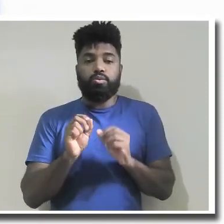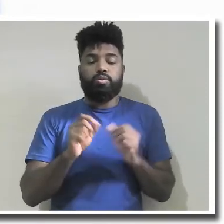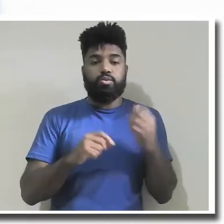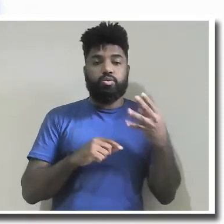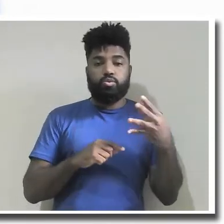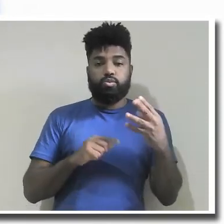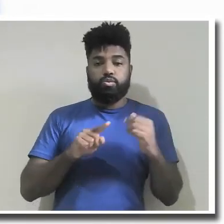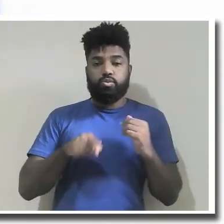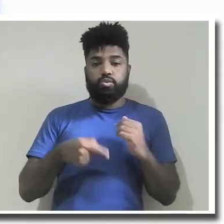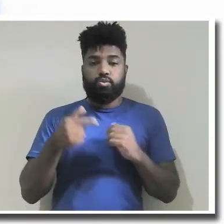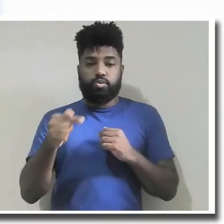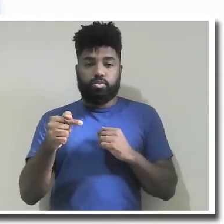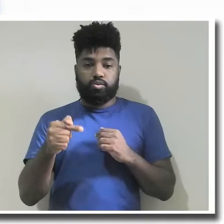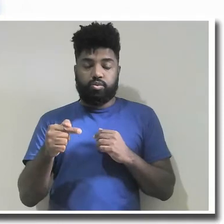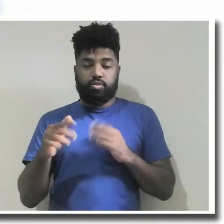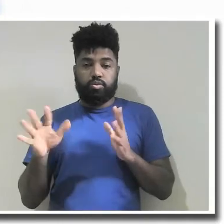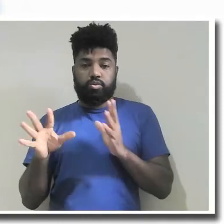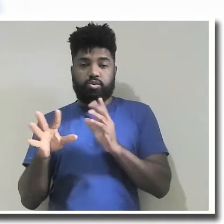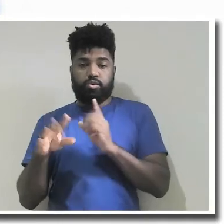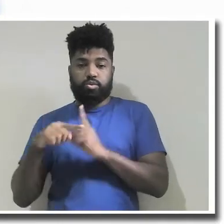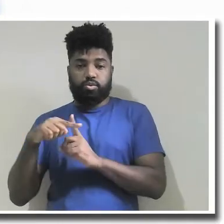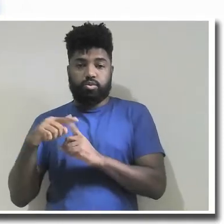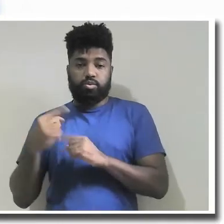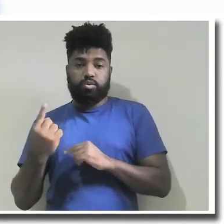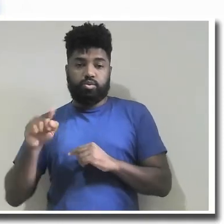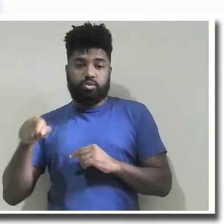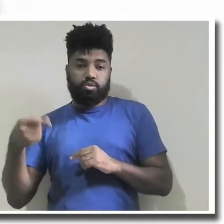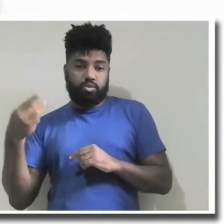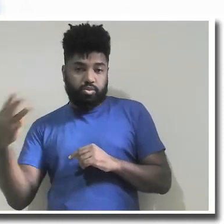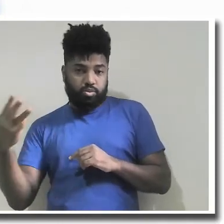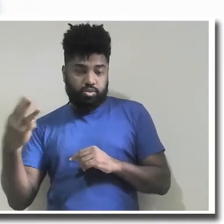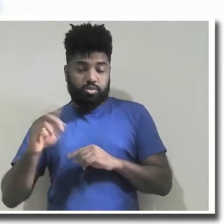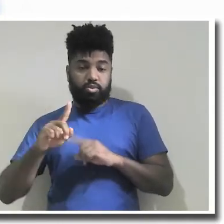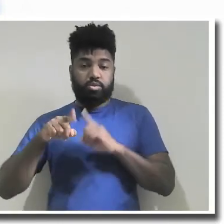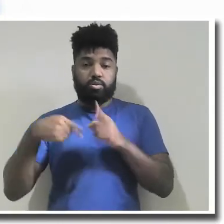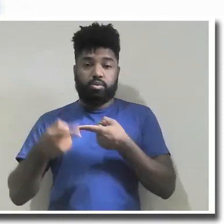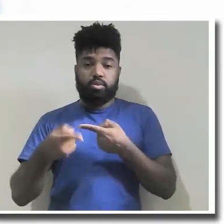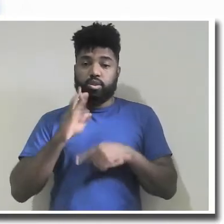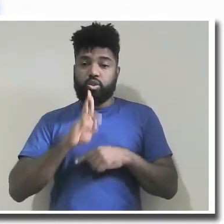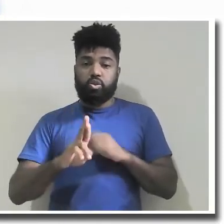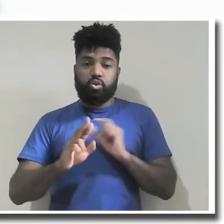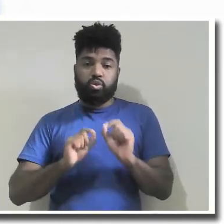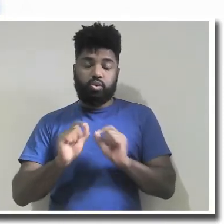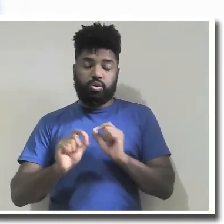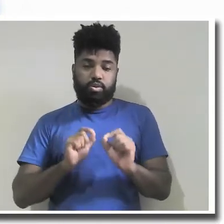4,7 a 1,3, obtemos, então, resultado